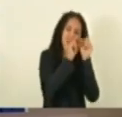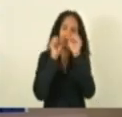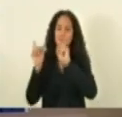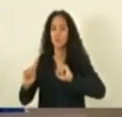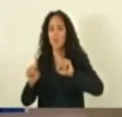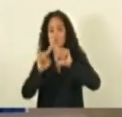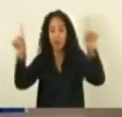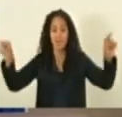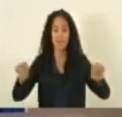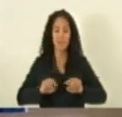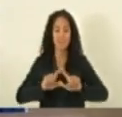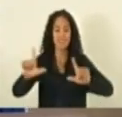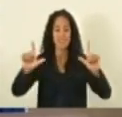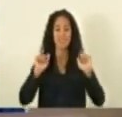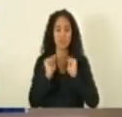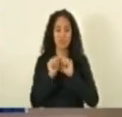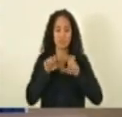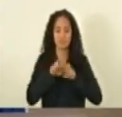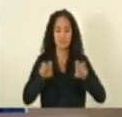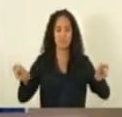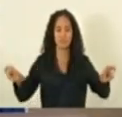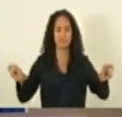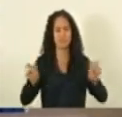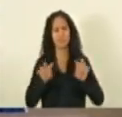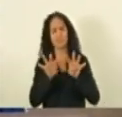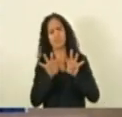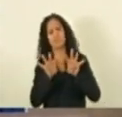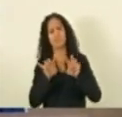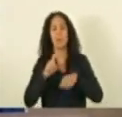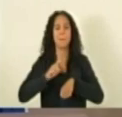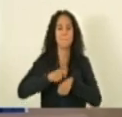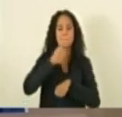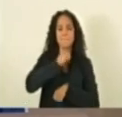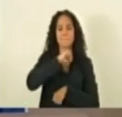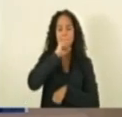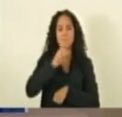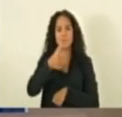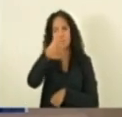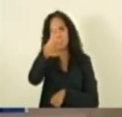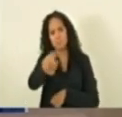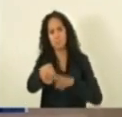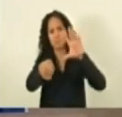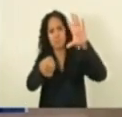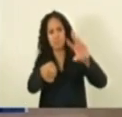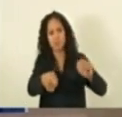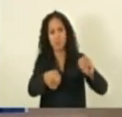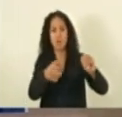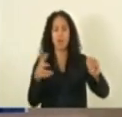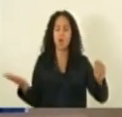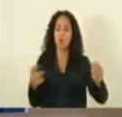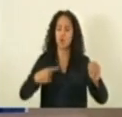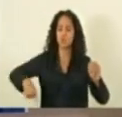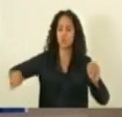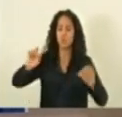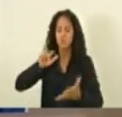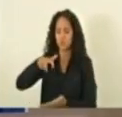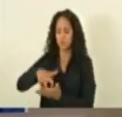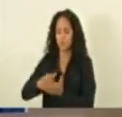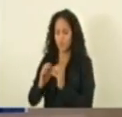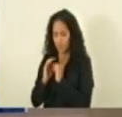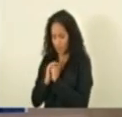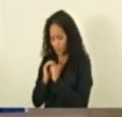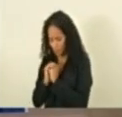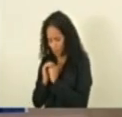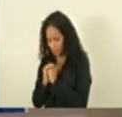assistíamos televisão todo mundo junto. E tinha uma hora que a minha mãe desligava a televisão e dizia assim: agora nós vamos rezar todo mundo junto.